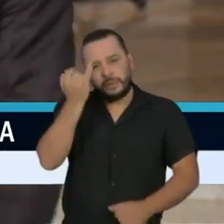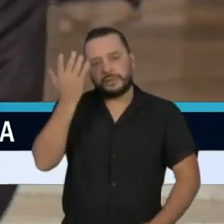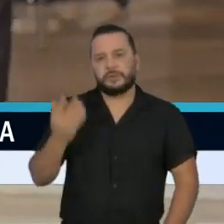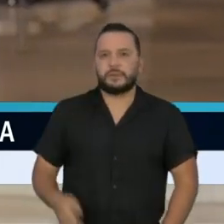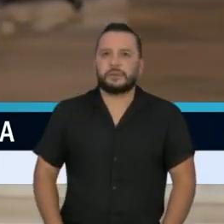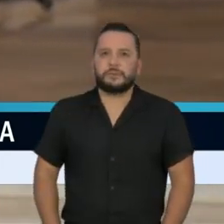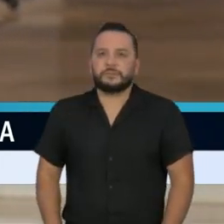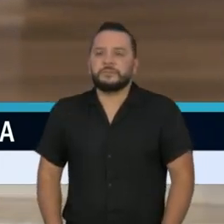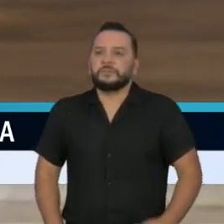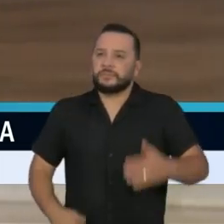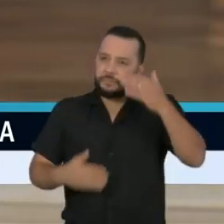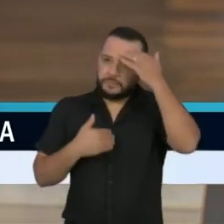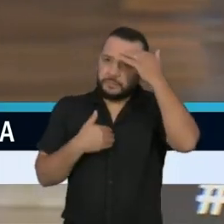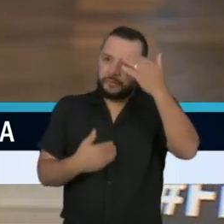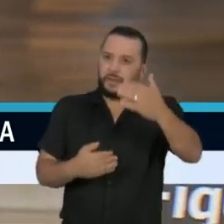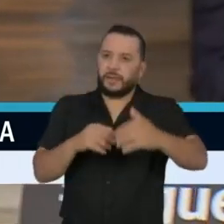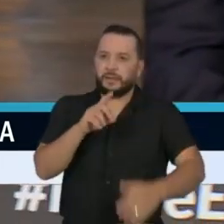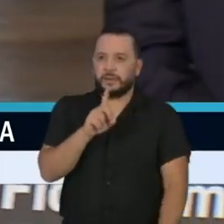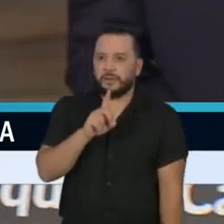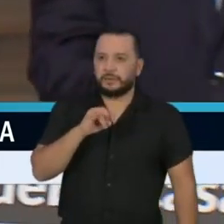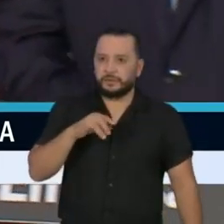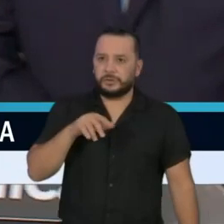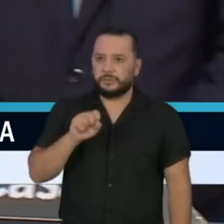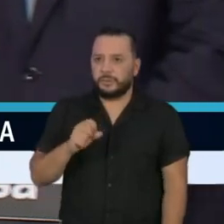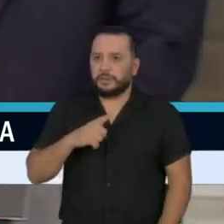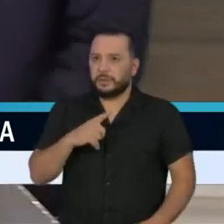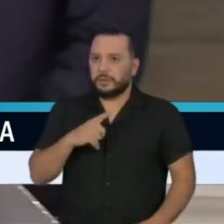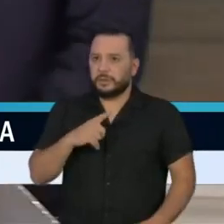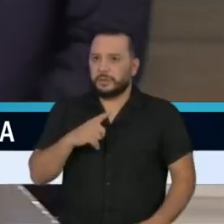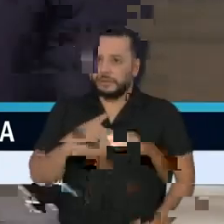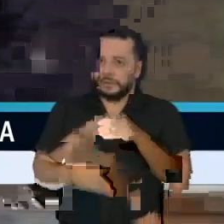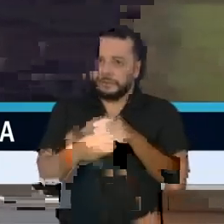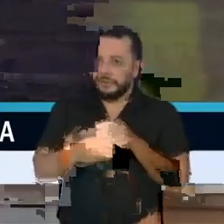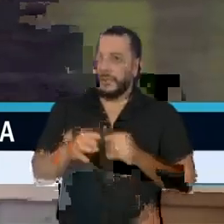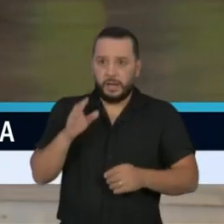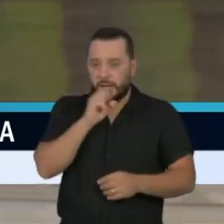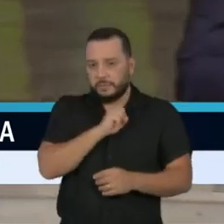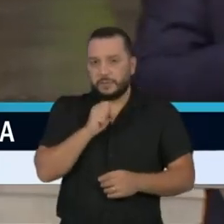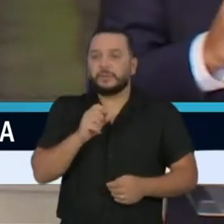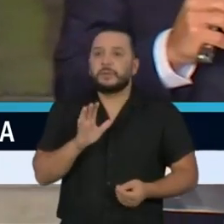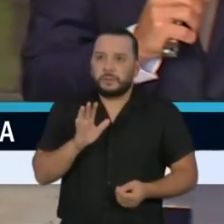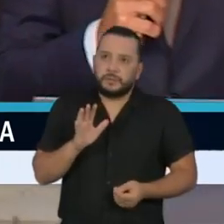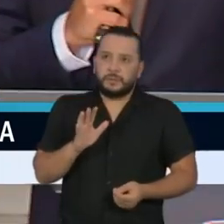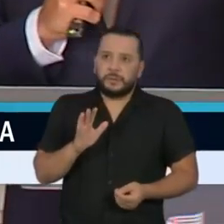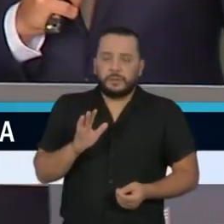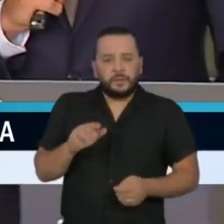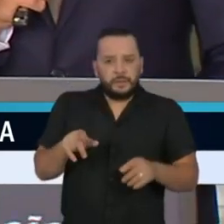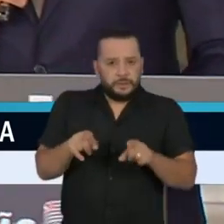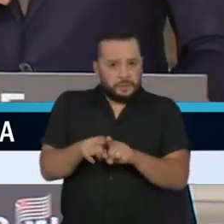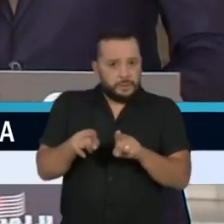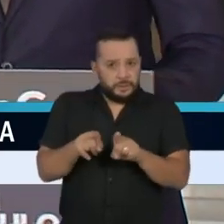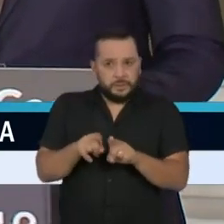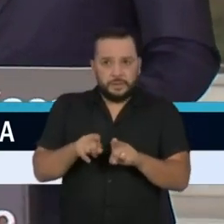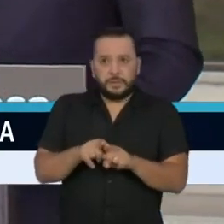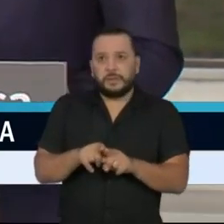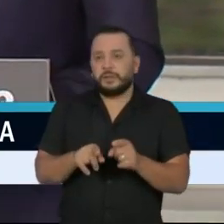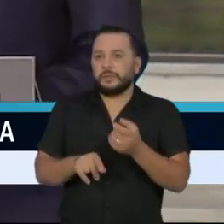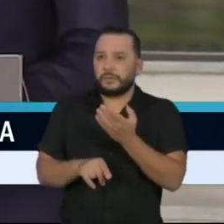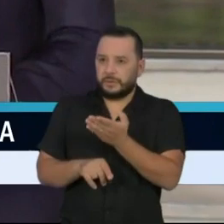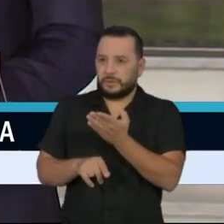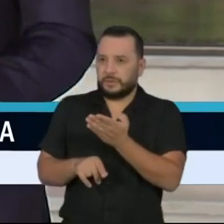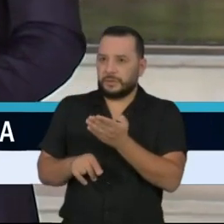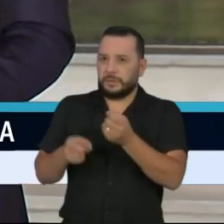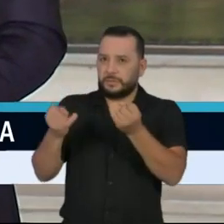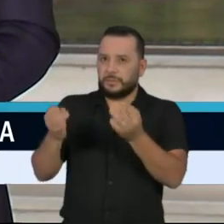Obrigado, doutor Dimas. Eu queria endossar as duas colocações, por óbvio, da saúde, e complementar, André, quando você